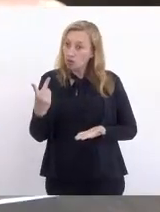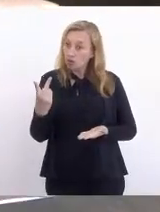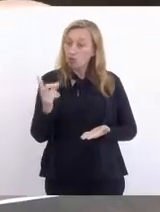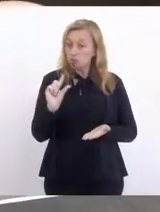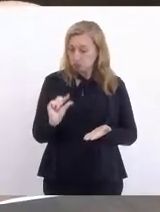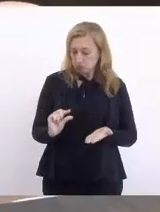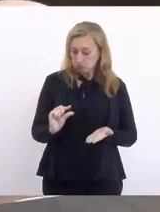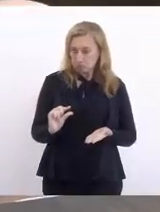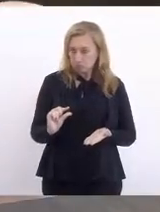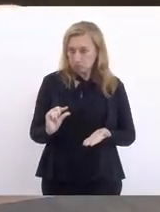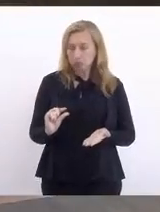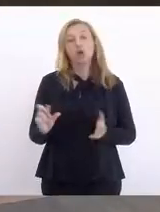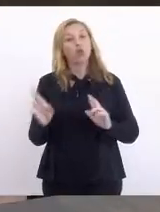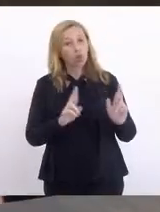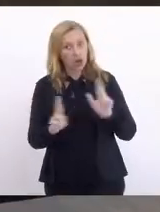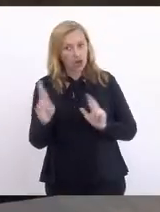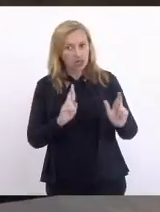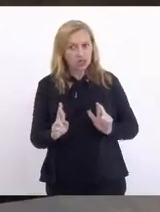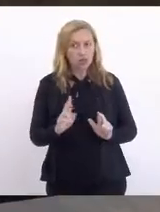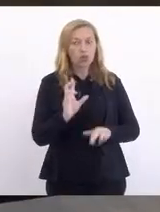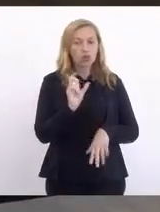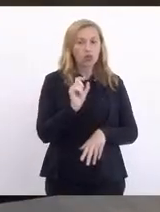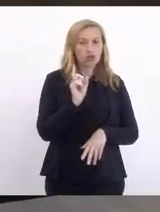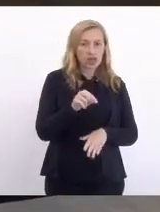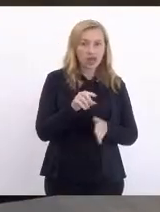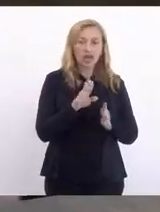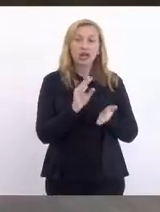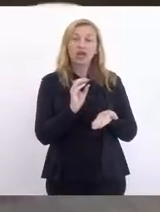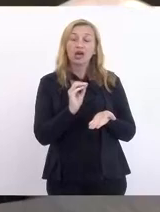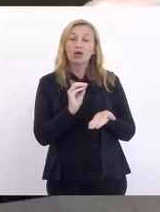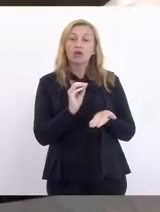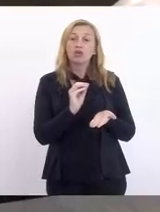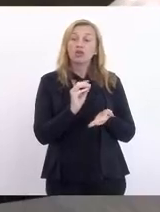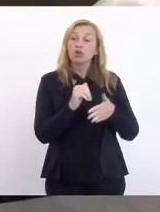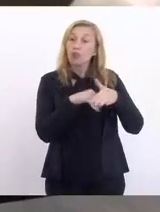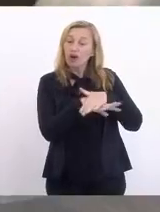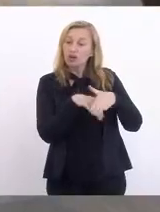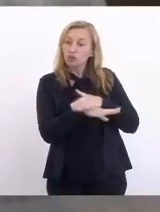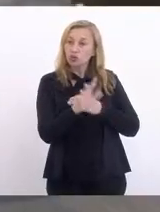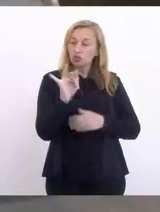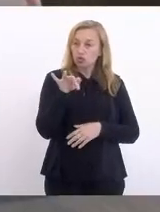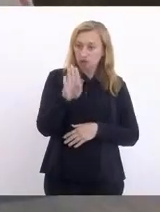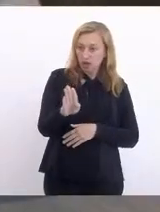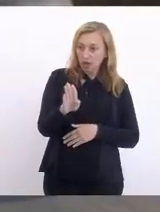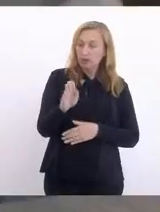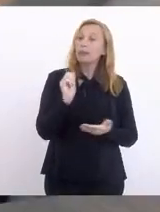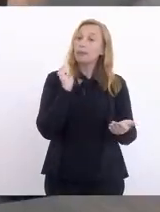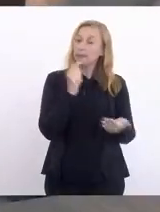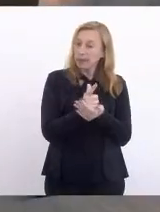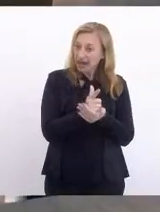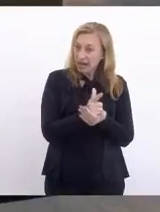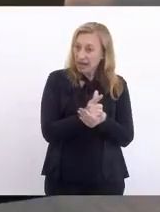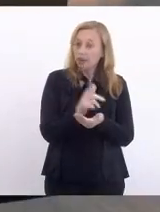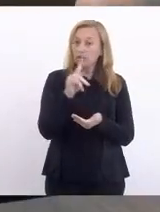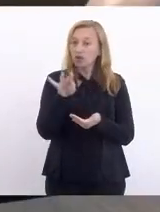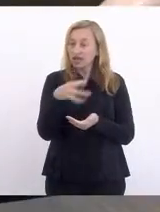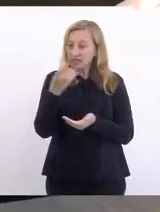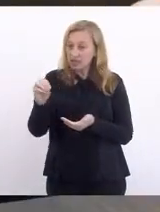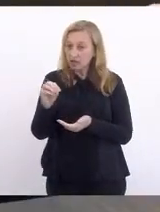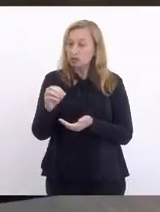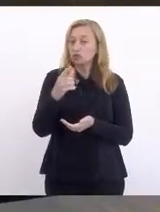relativamente baixo com relação ao que é a sobra do fundeb Oi para o governo pagar as progressões de